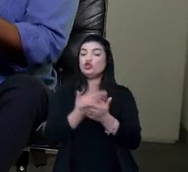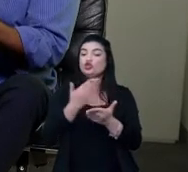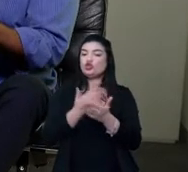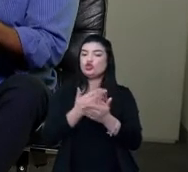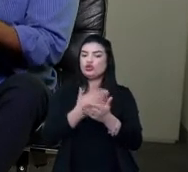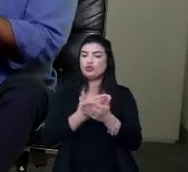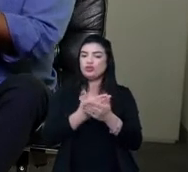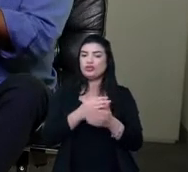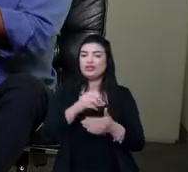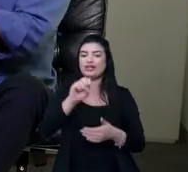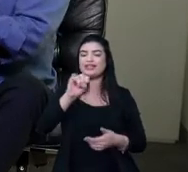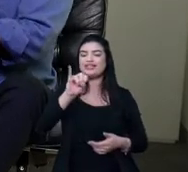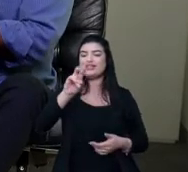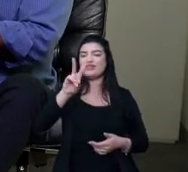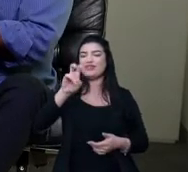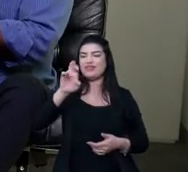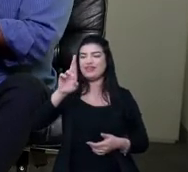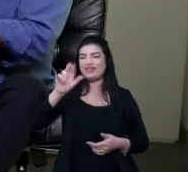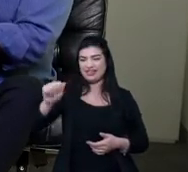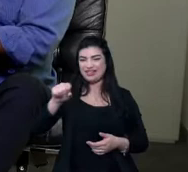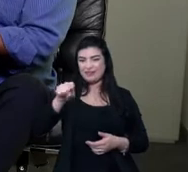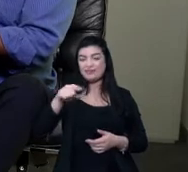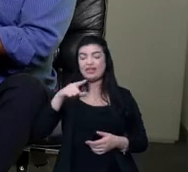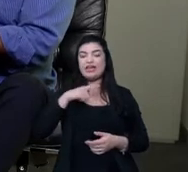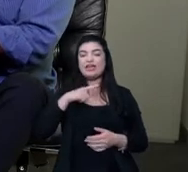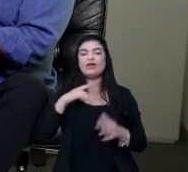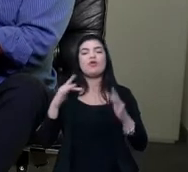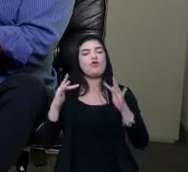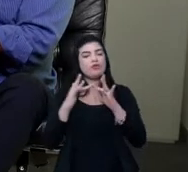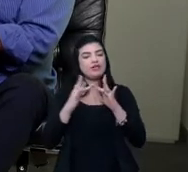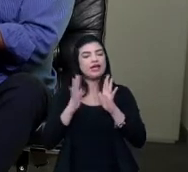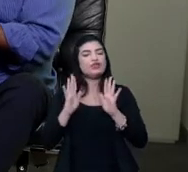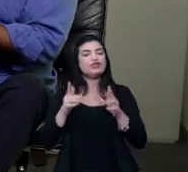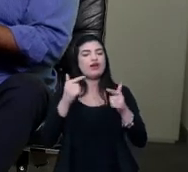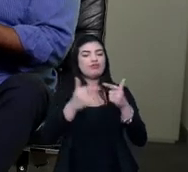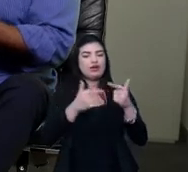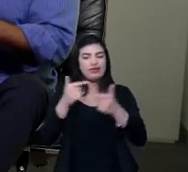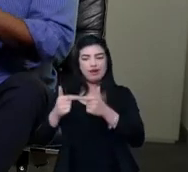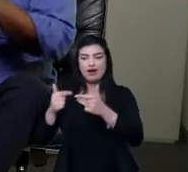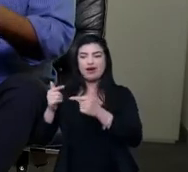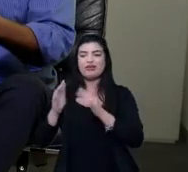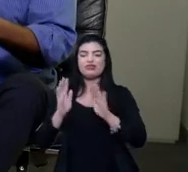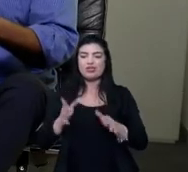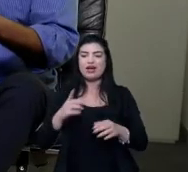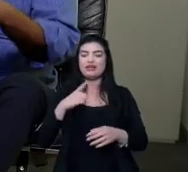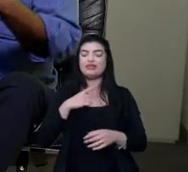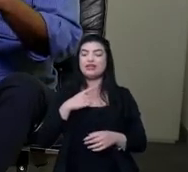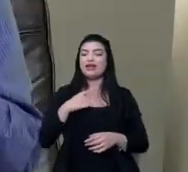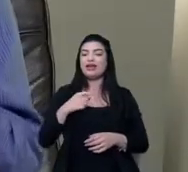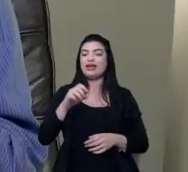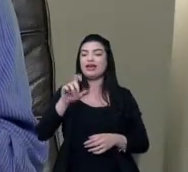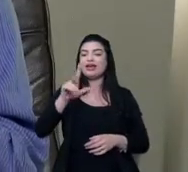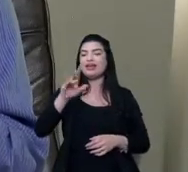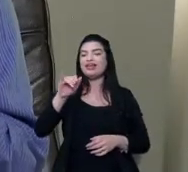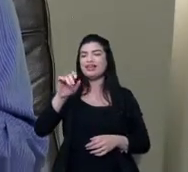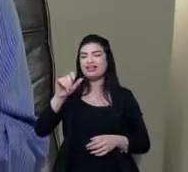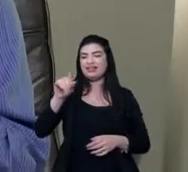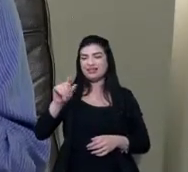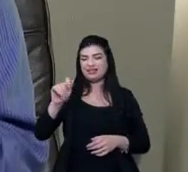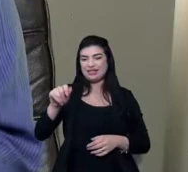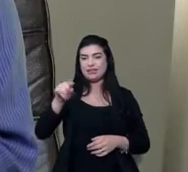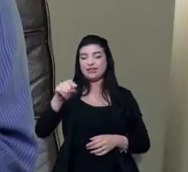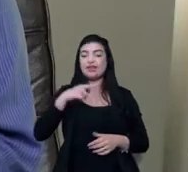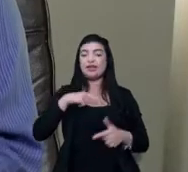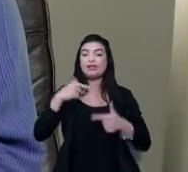são estudos aprofundados, mas tive contato com o trabalho que ela fez. A doutora Nise, ela é psiquiatra dos anos 30 e ela